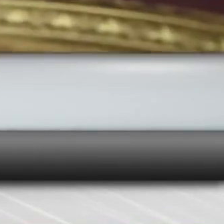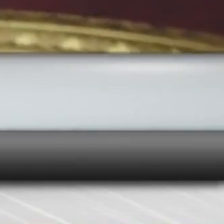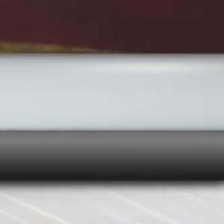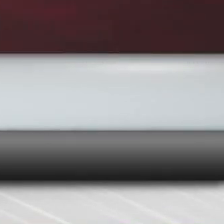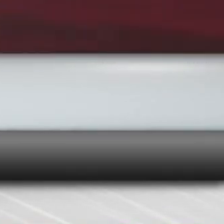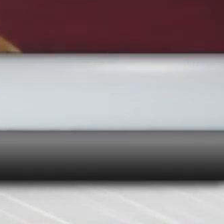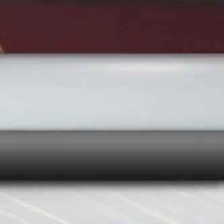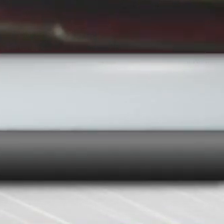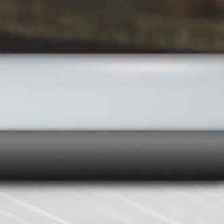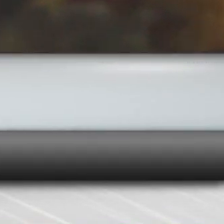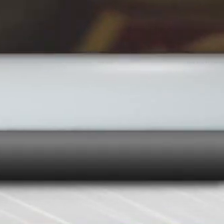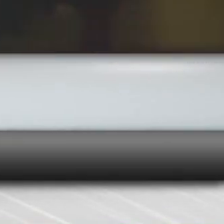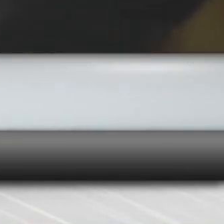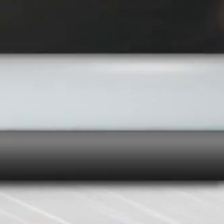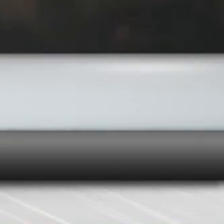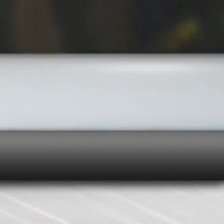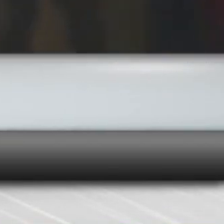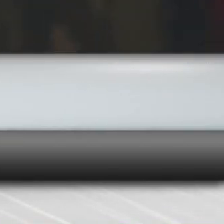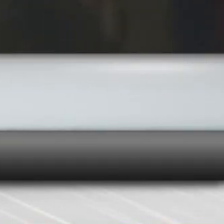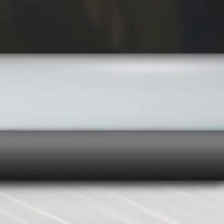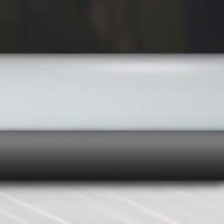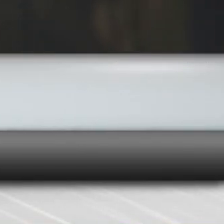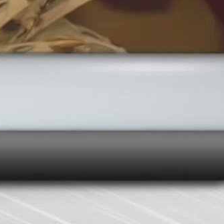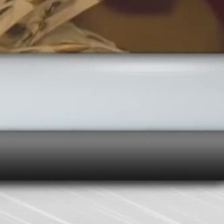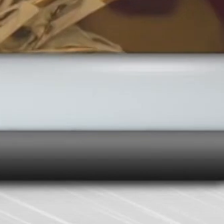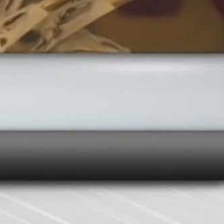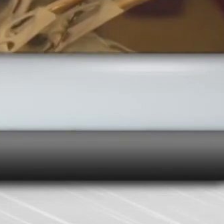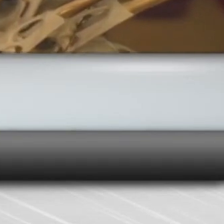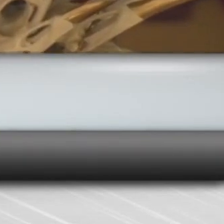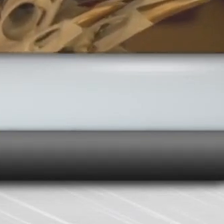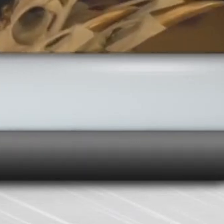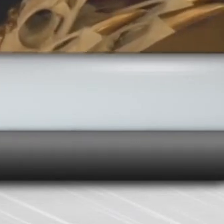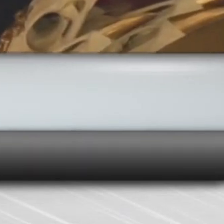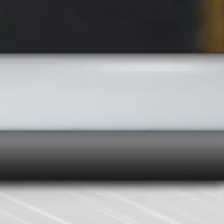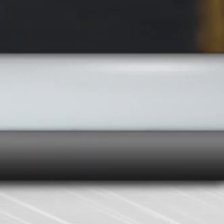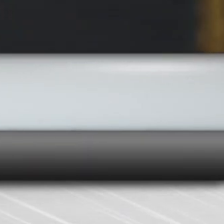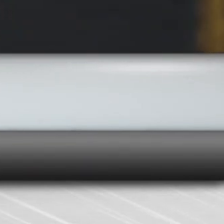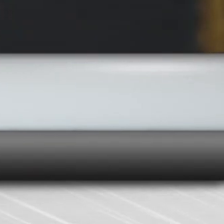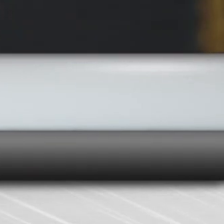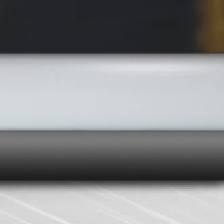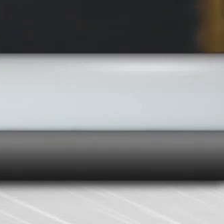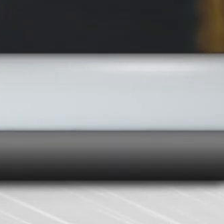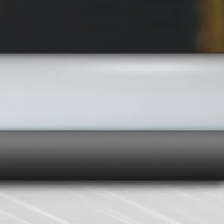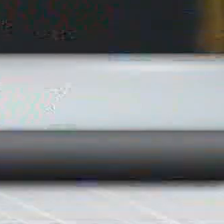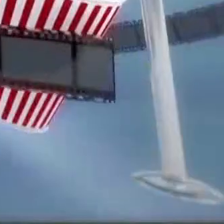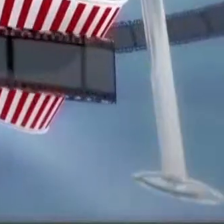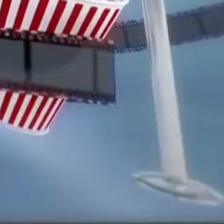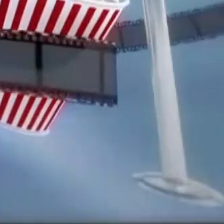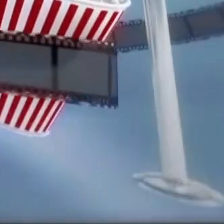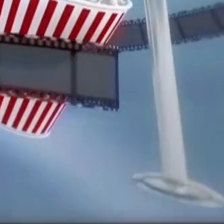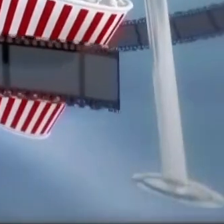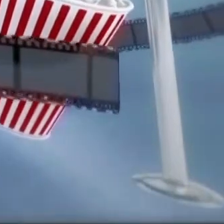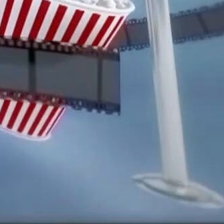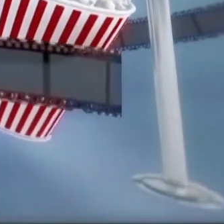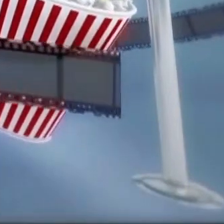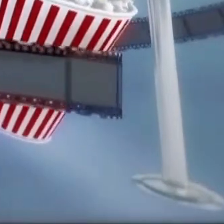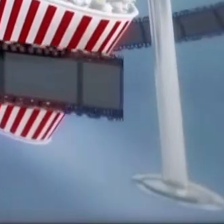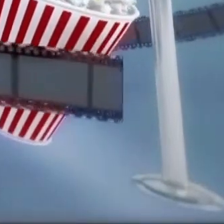mother. Tonight, I consider Aurora my own.